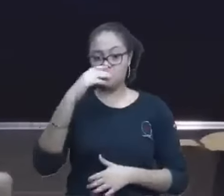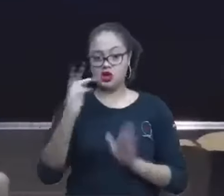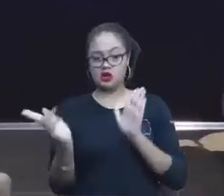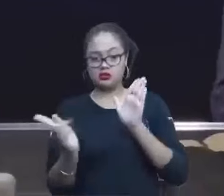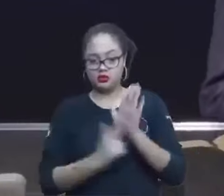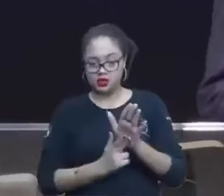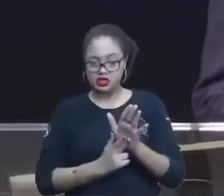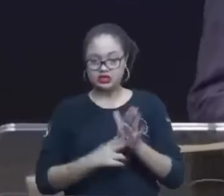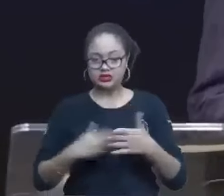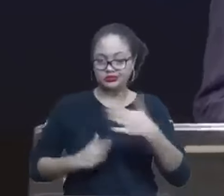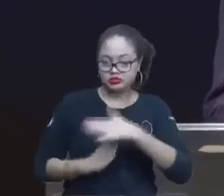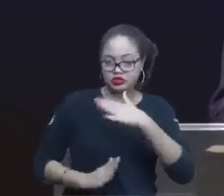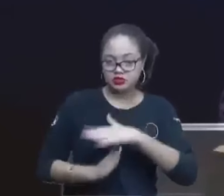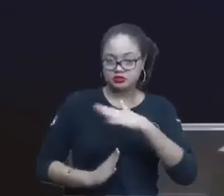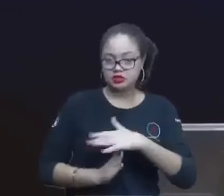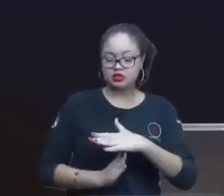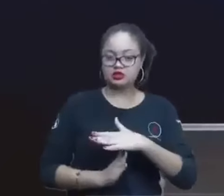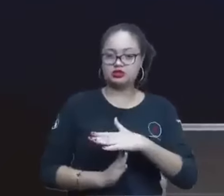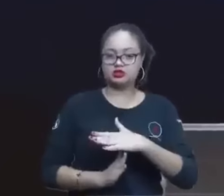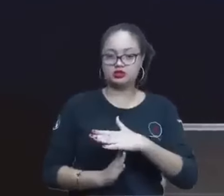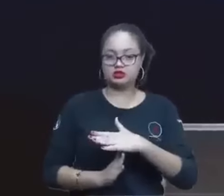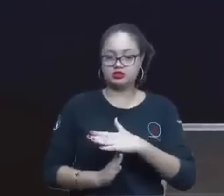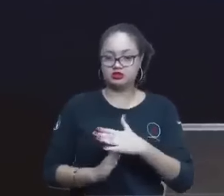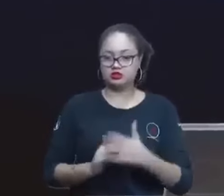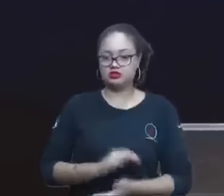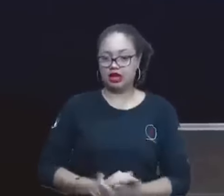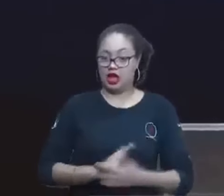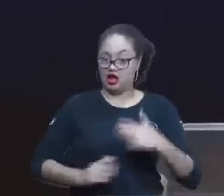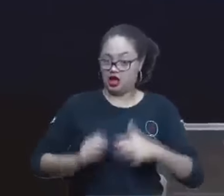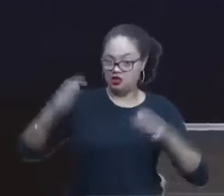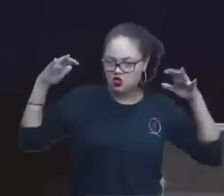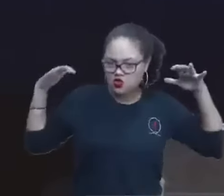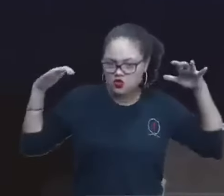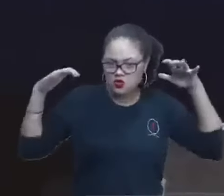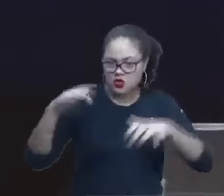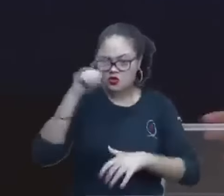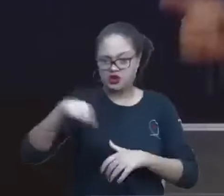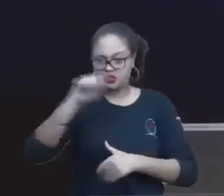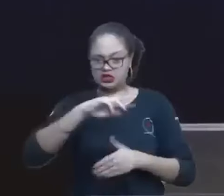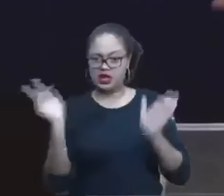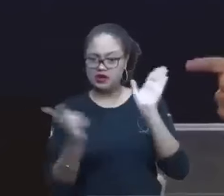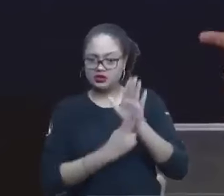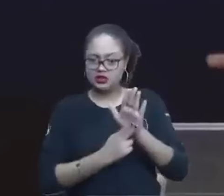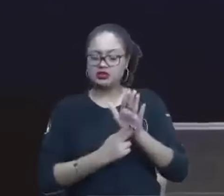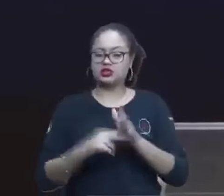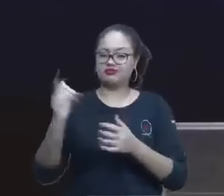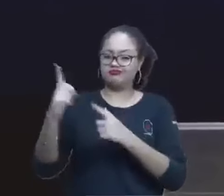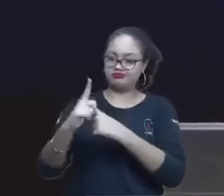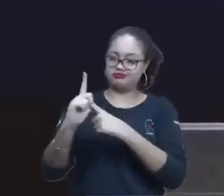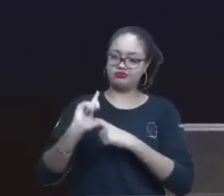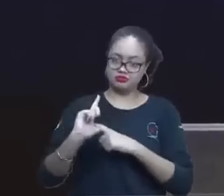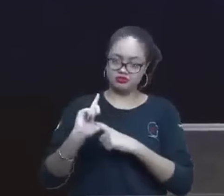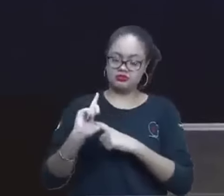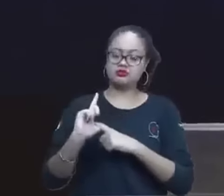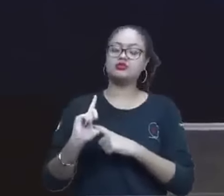seus limites a tempestade faz você reconhecer sua